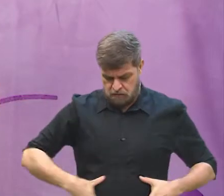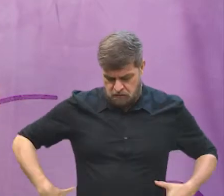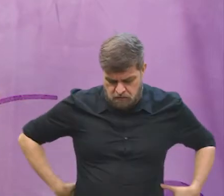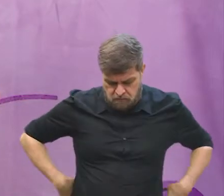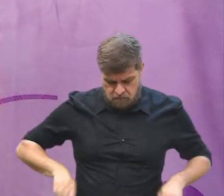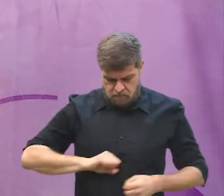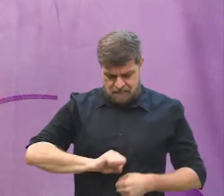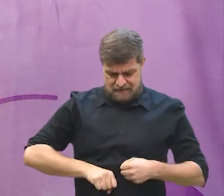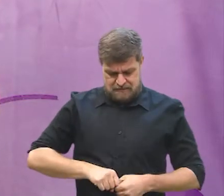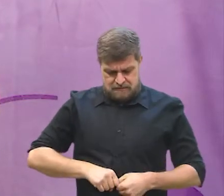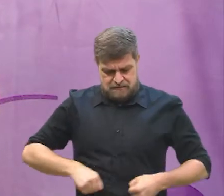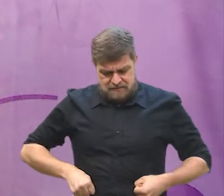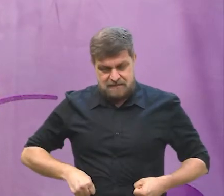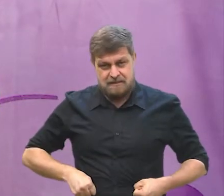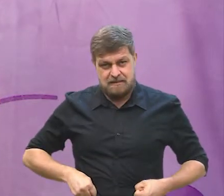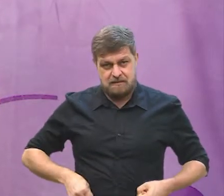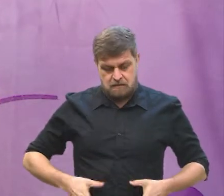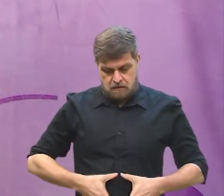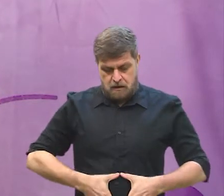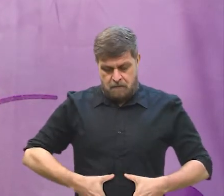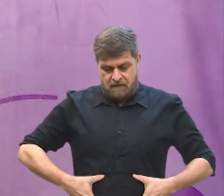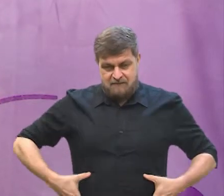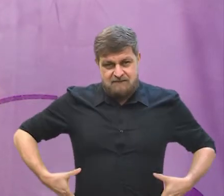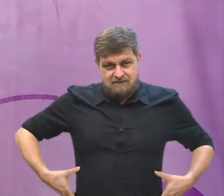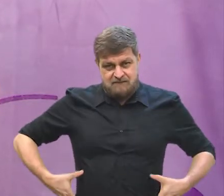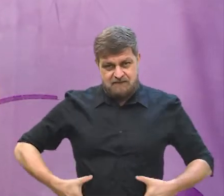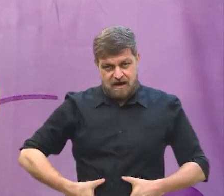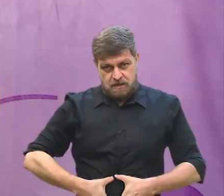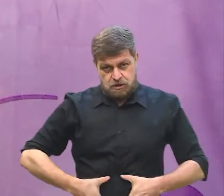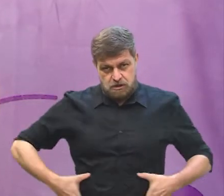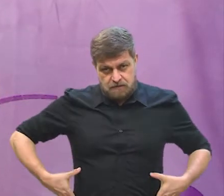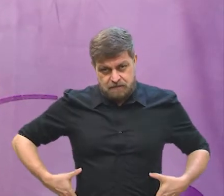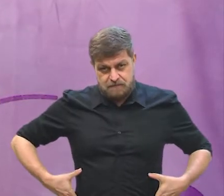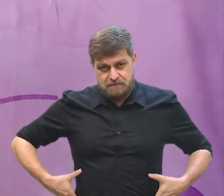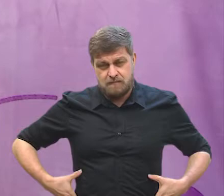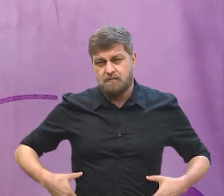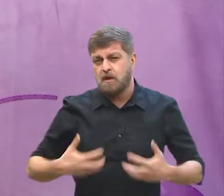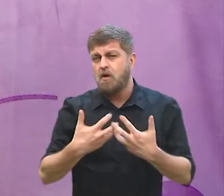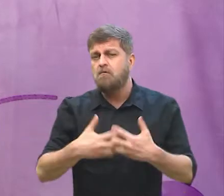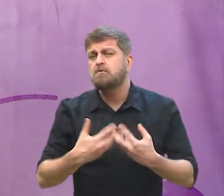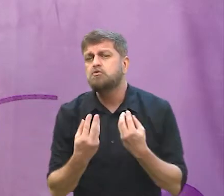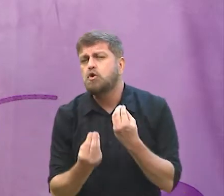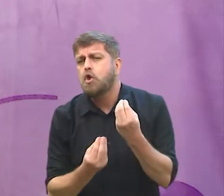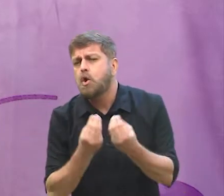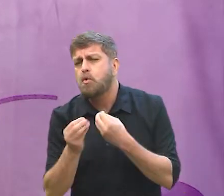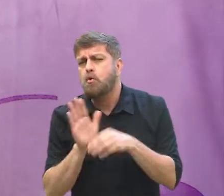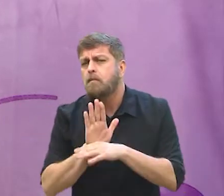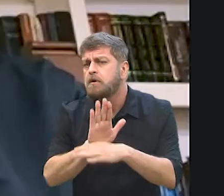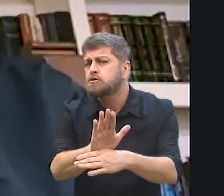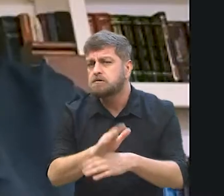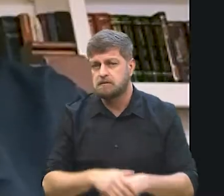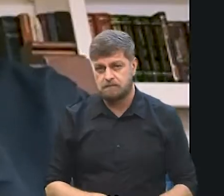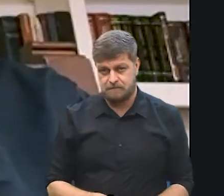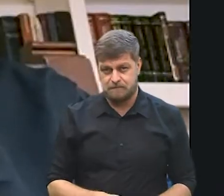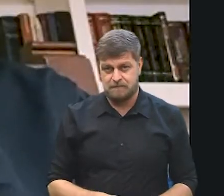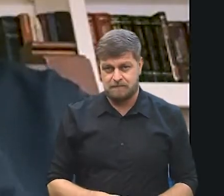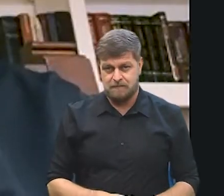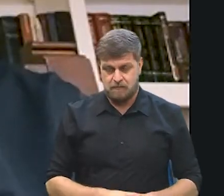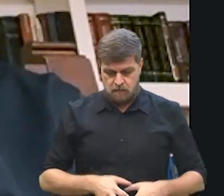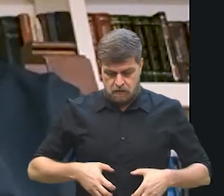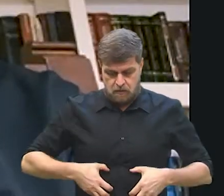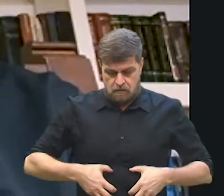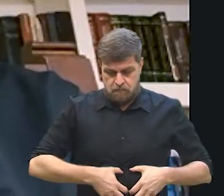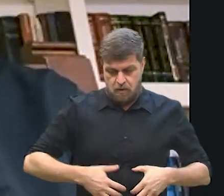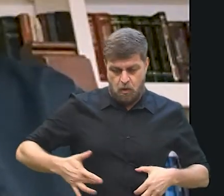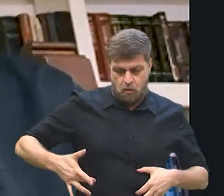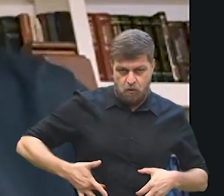é isso? Que coloca? Uma faixa abdominal simples. Ela funciona para quê? Ajuda em quê? Ela segura as